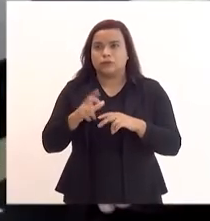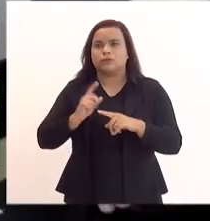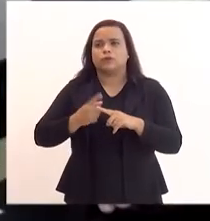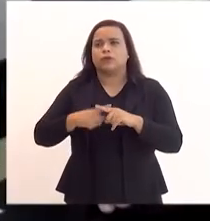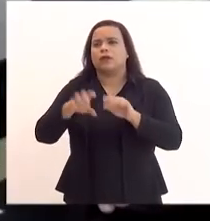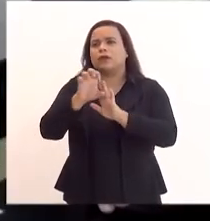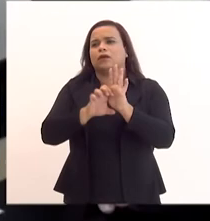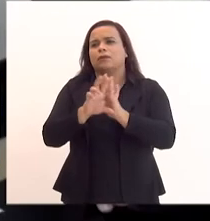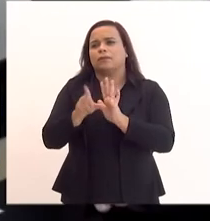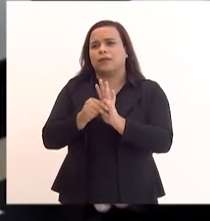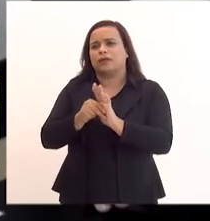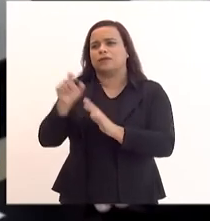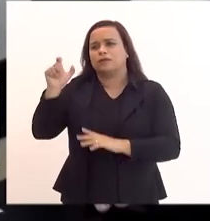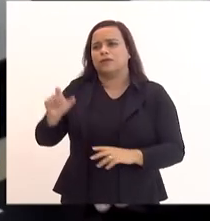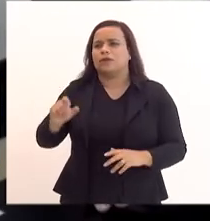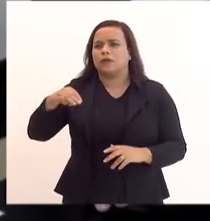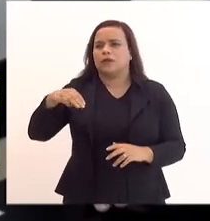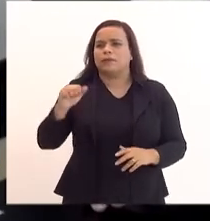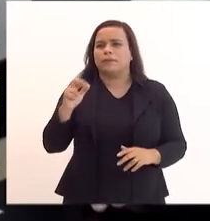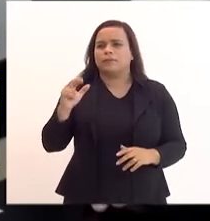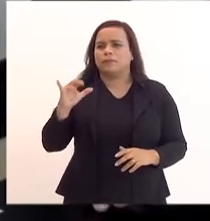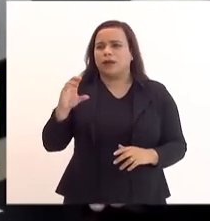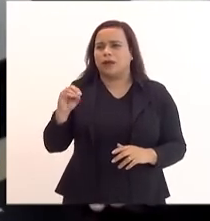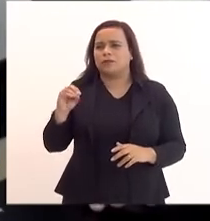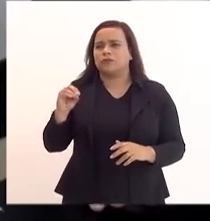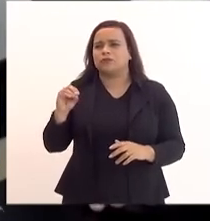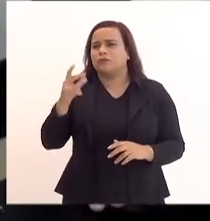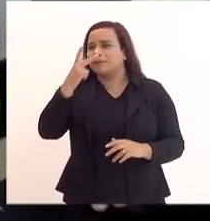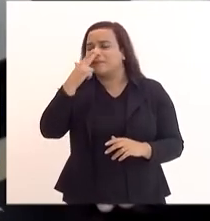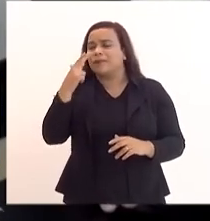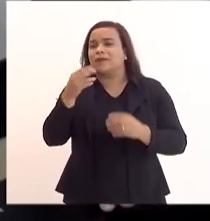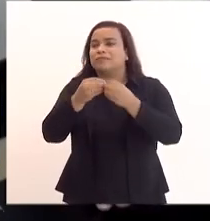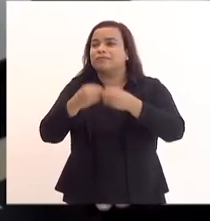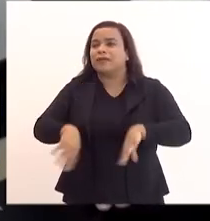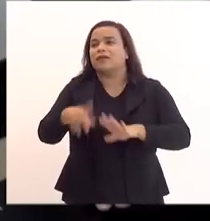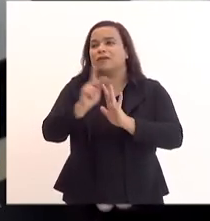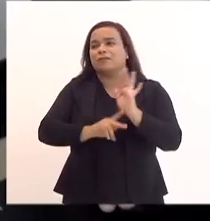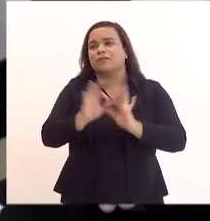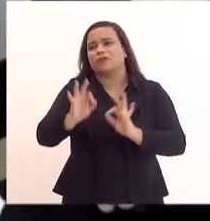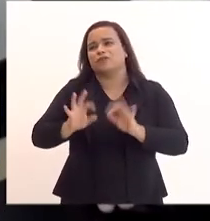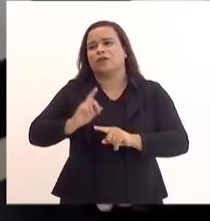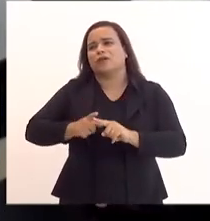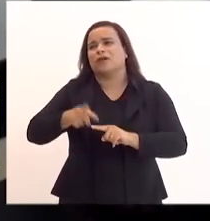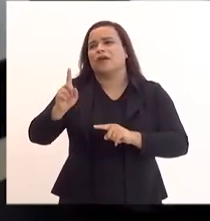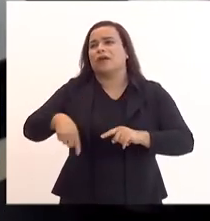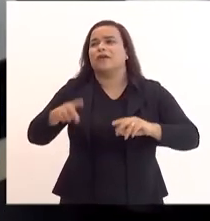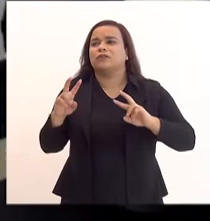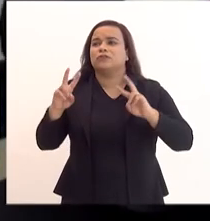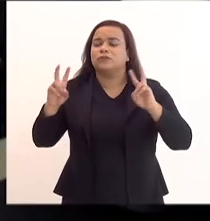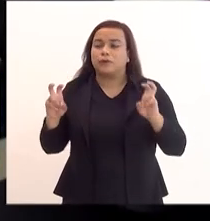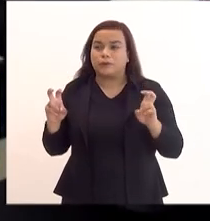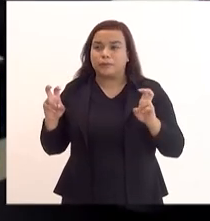emendas do Márcio Gualberto desfiguram completamente o projeto. Porque o projeto